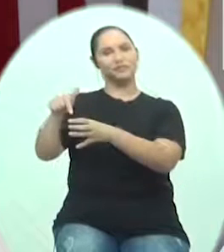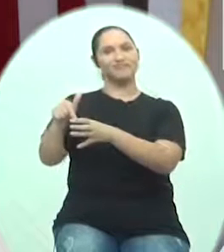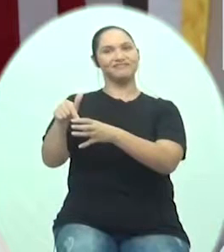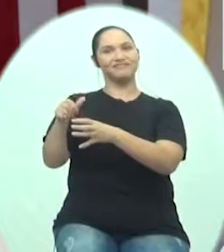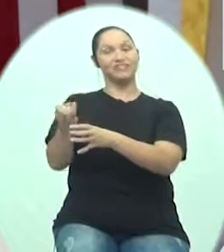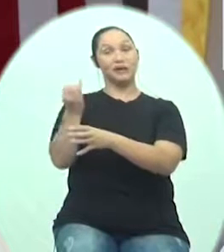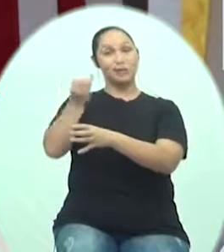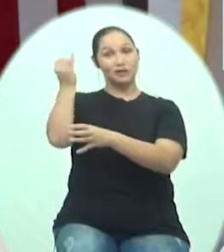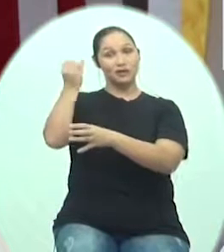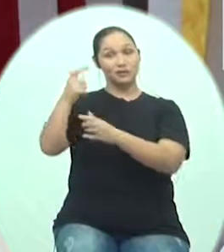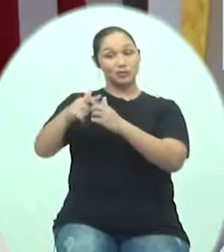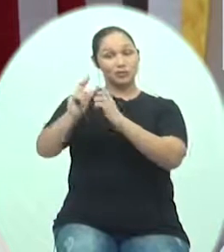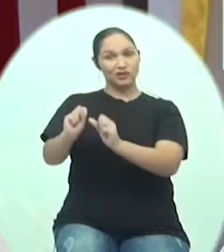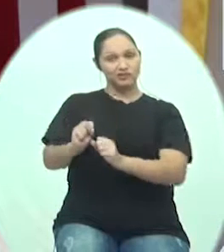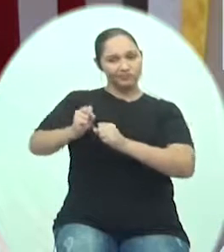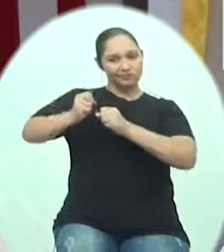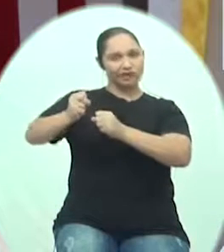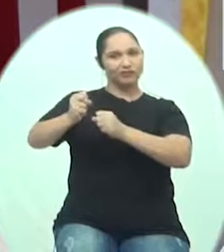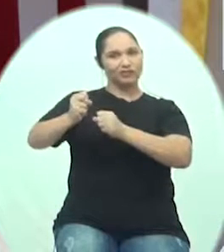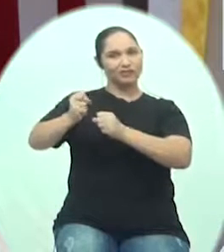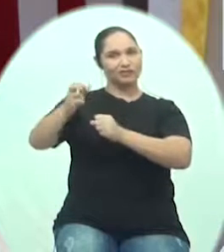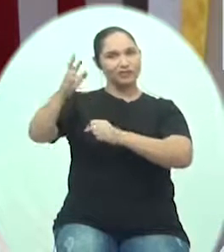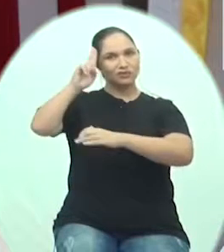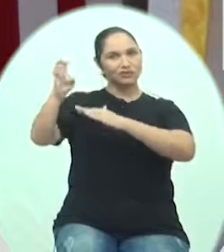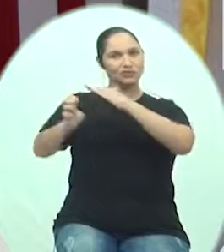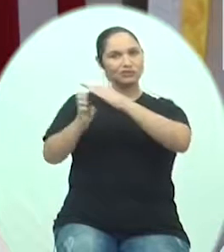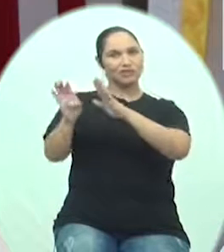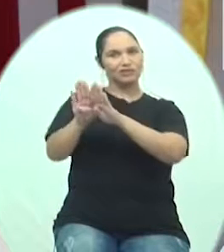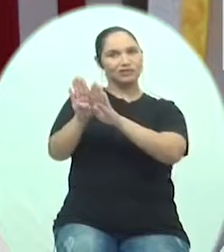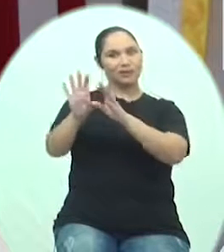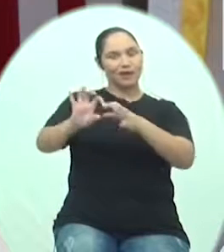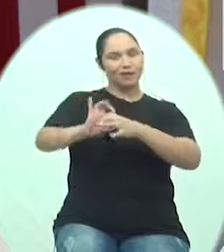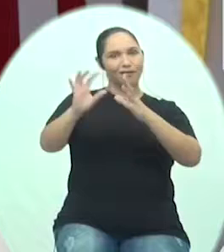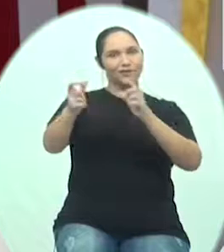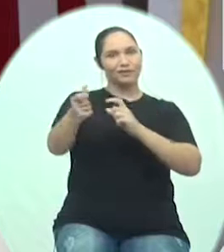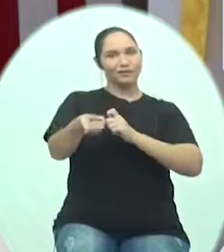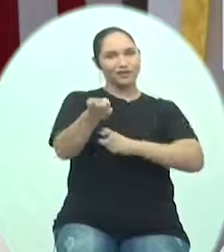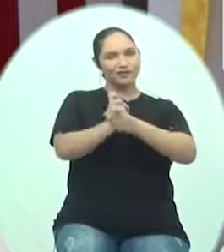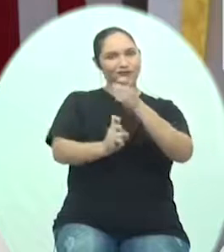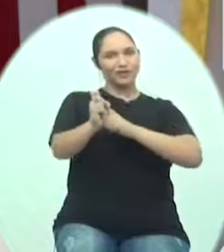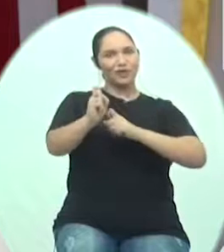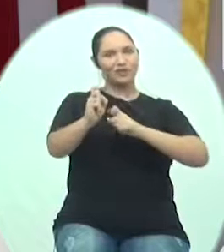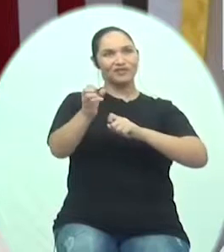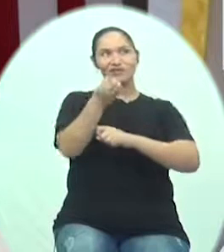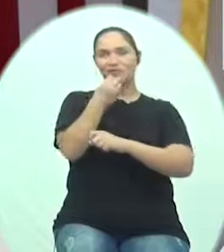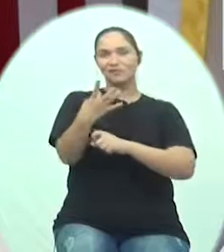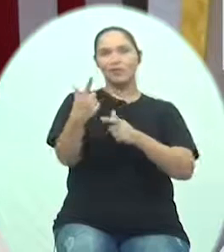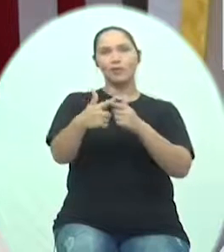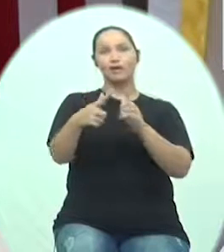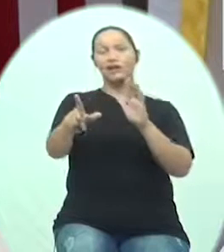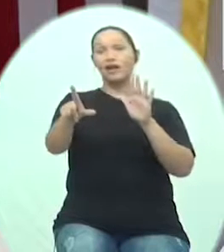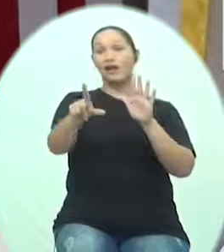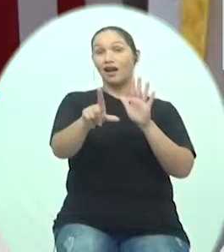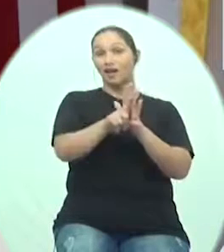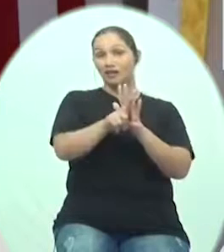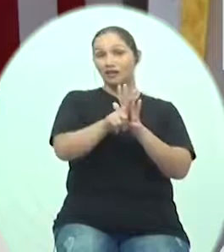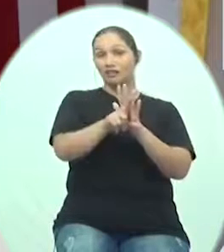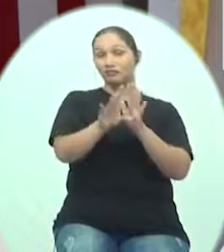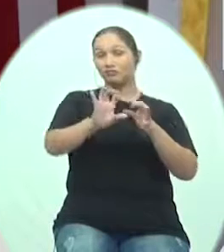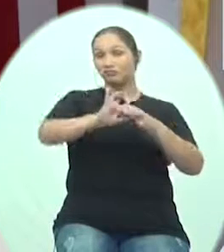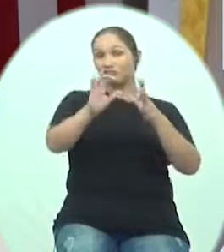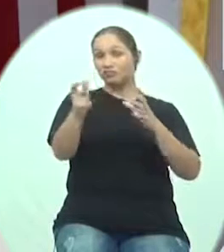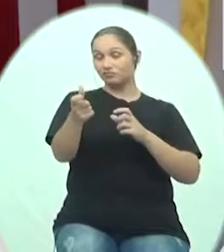em defesa do empreendedorismo e da Liberdade Econômica nós temos aí uma lei a lei de liberdade Econômica